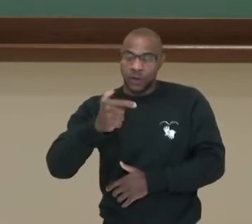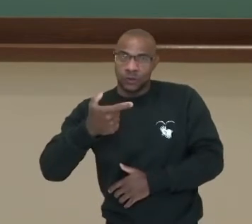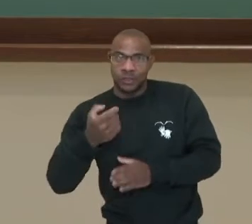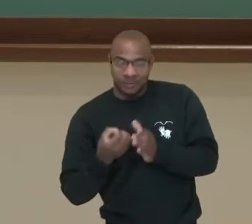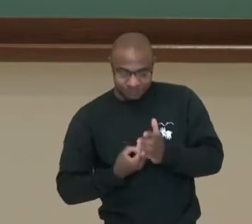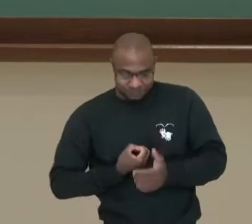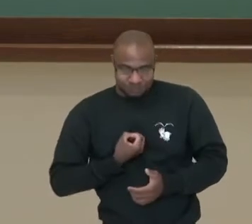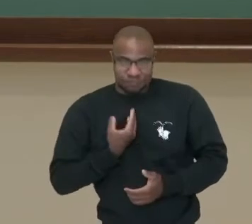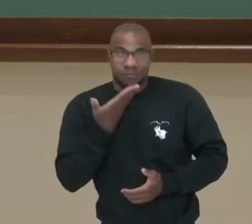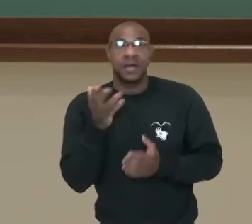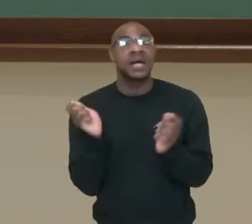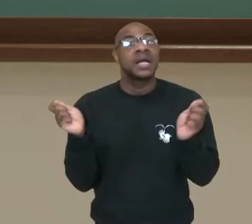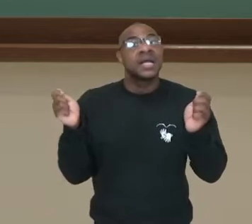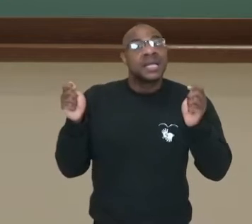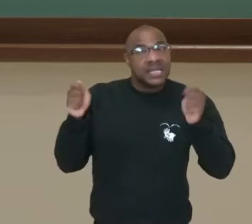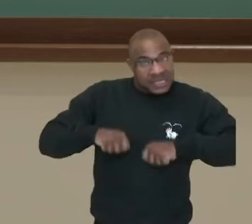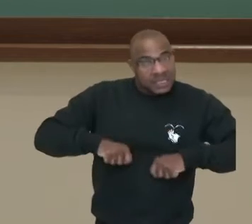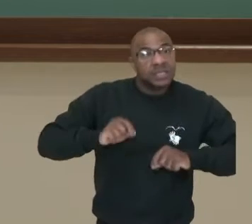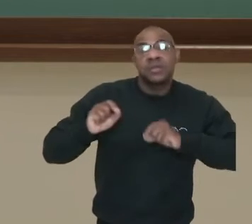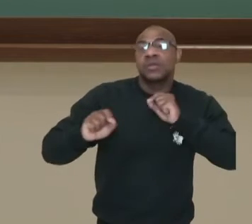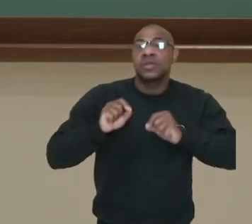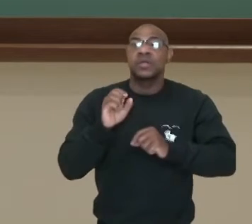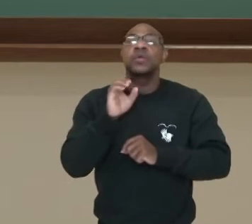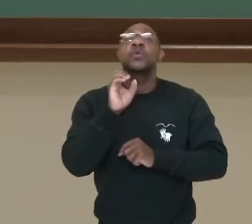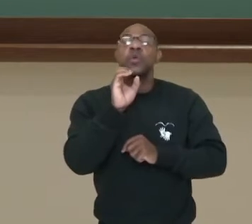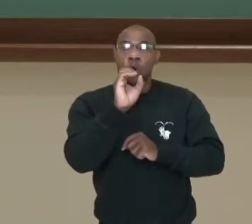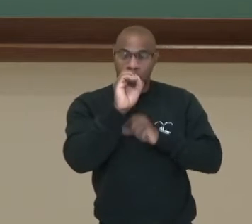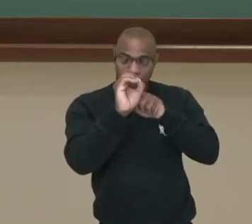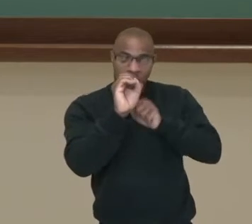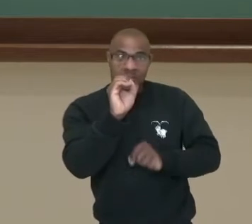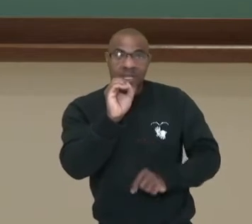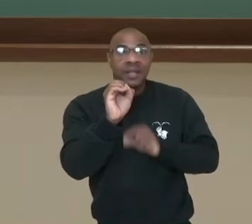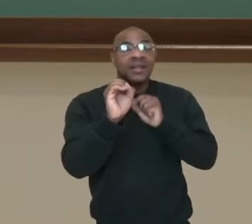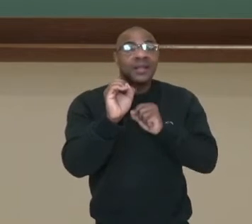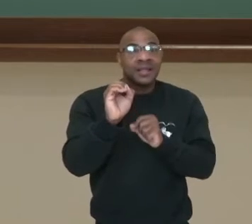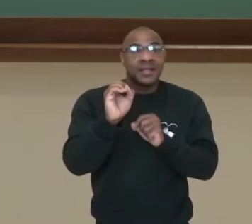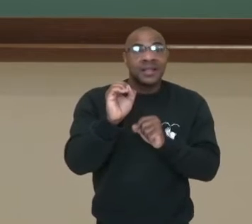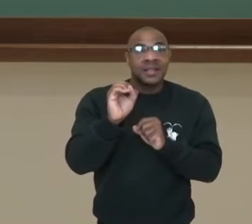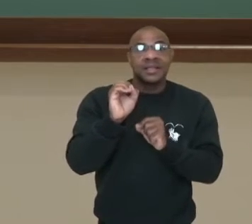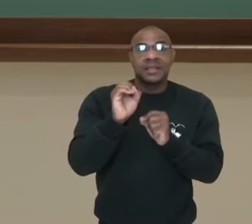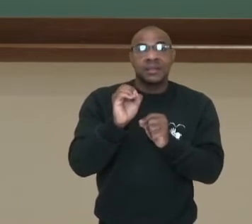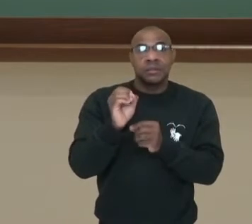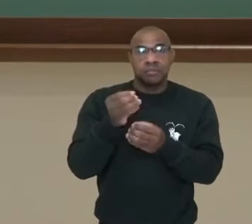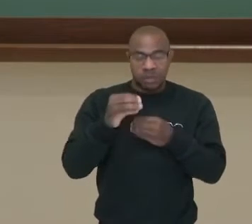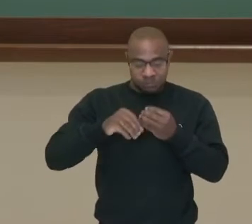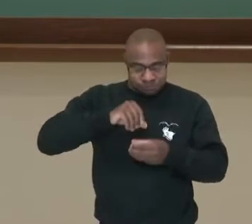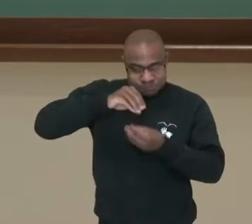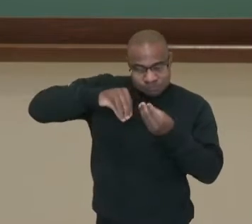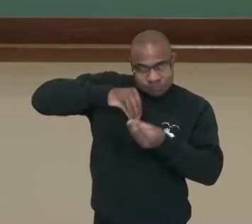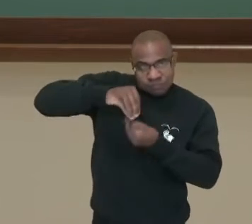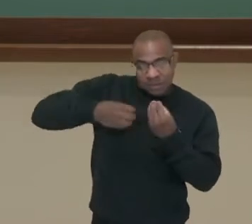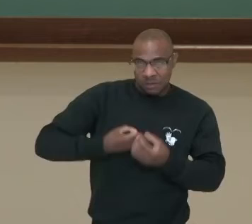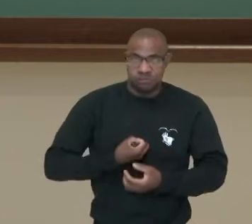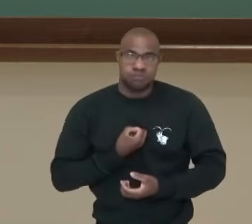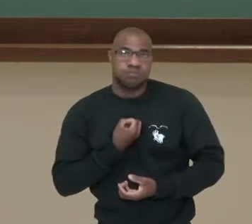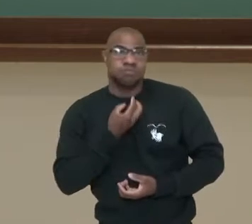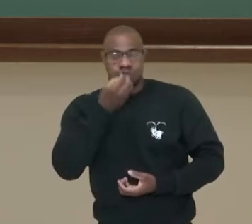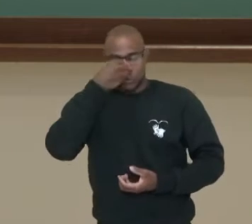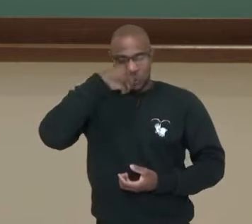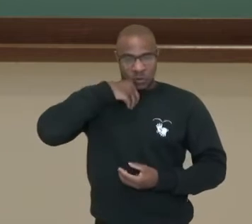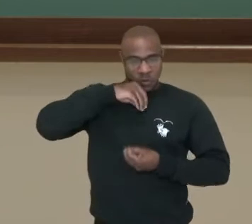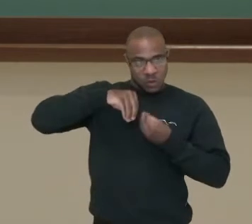tá? O que permite que o oxigênio e o gás carbônico seja carregado ali pela hemácia é uma proteína